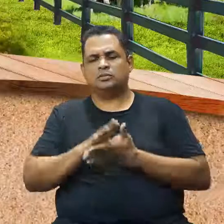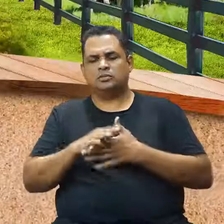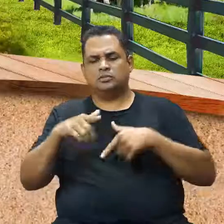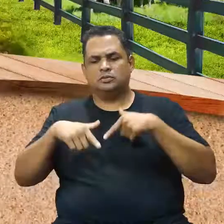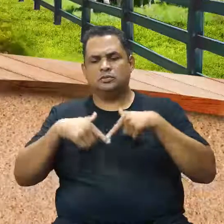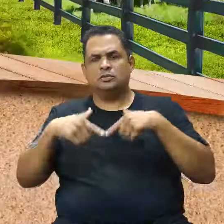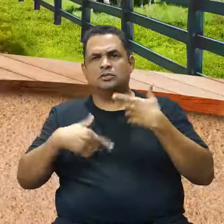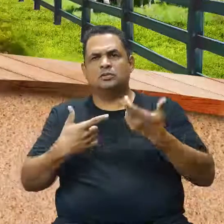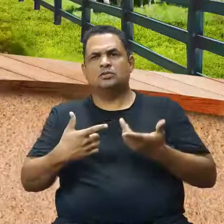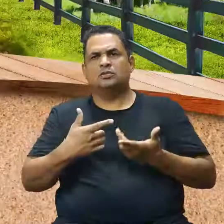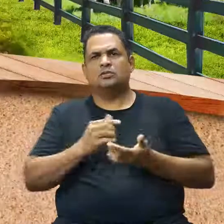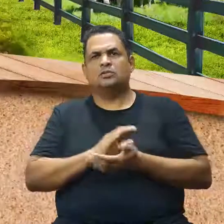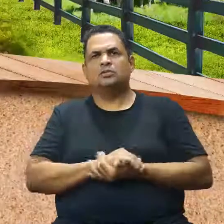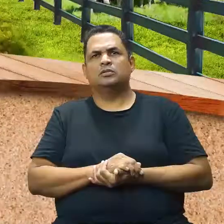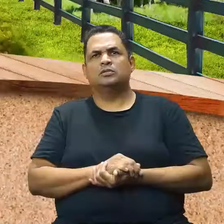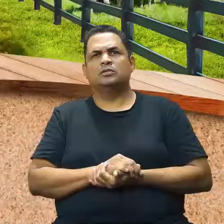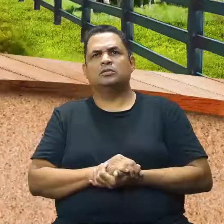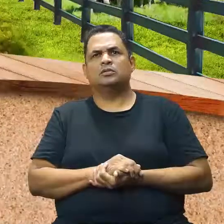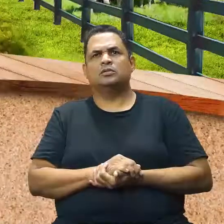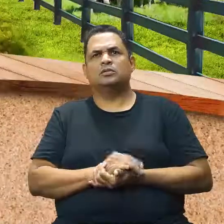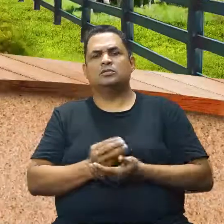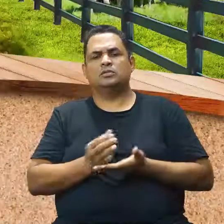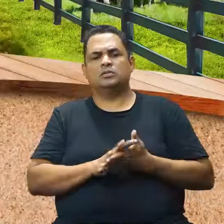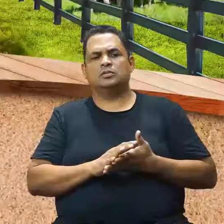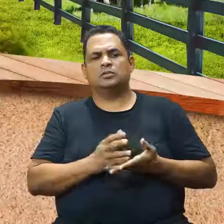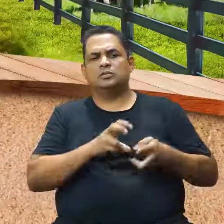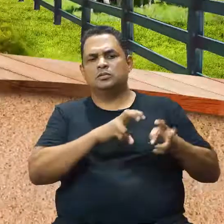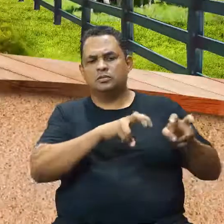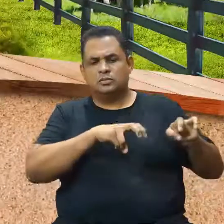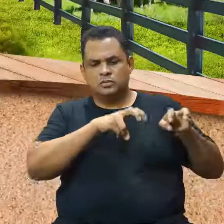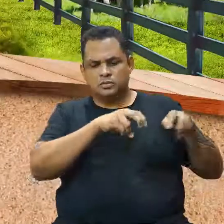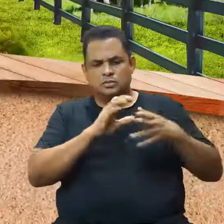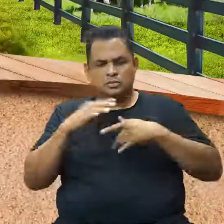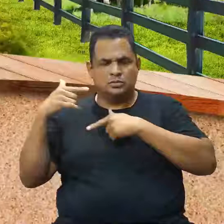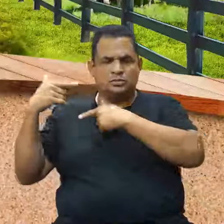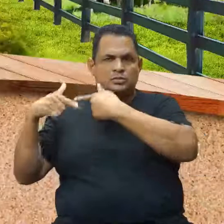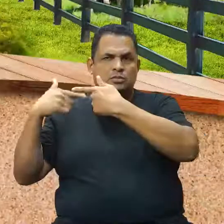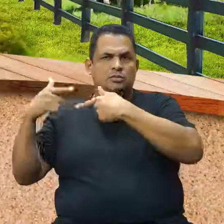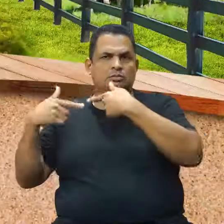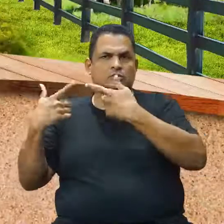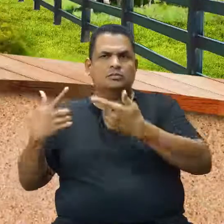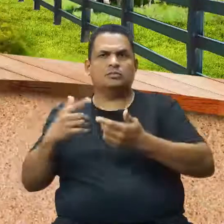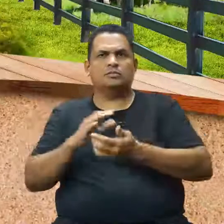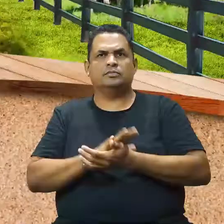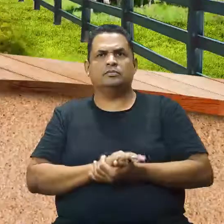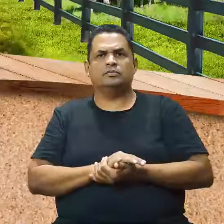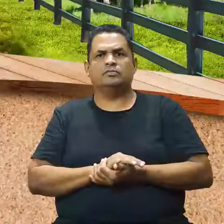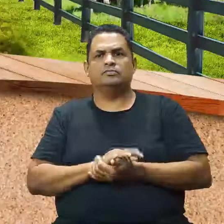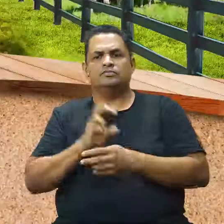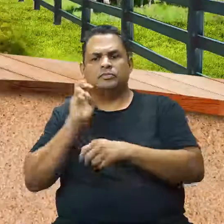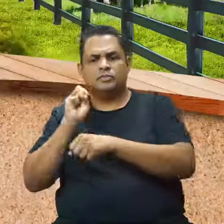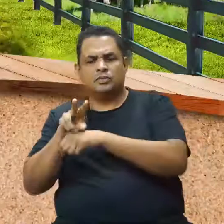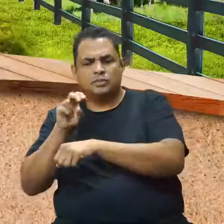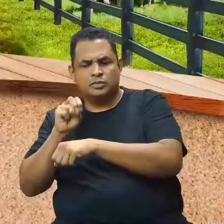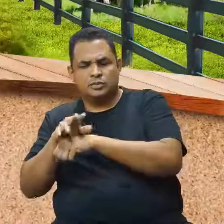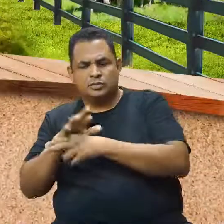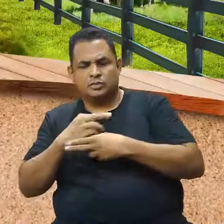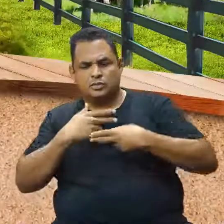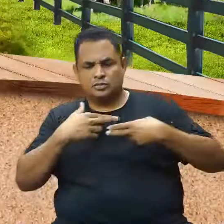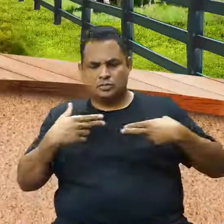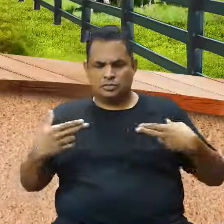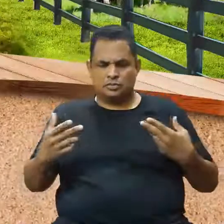produção, na agricultura tradicional, fungicida,